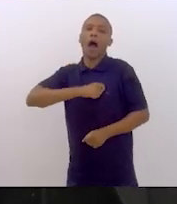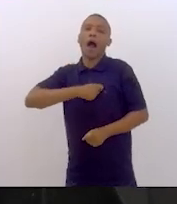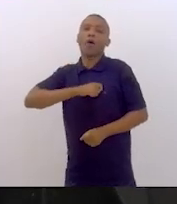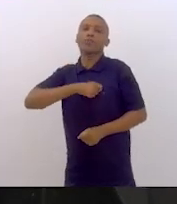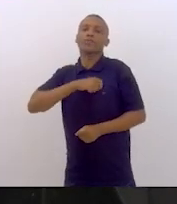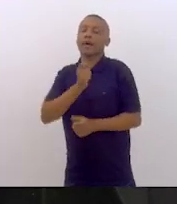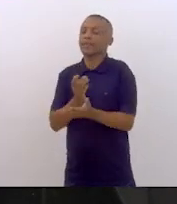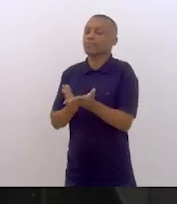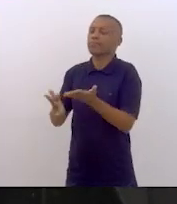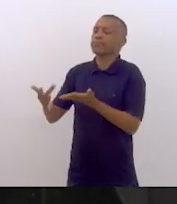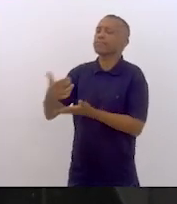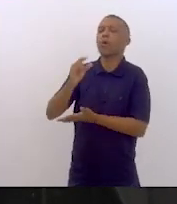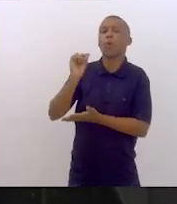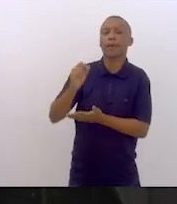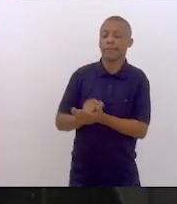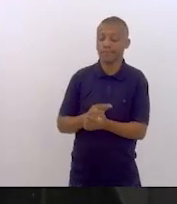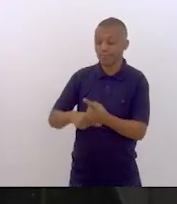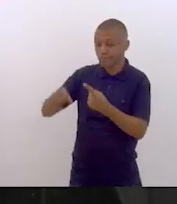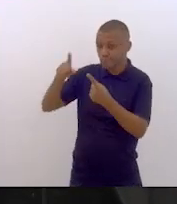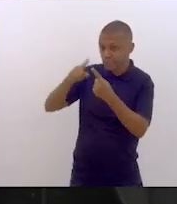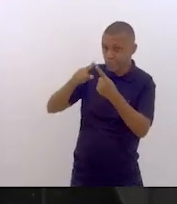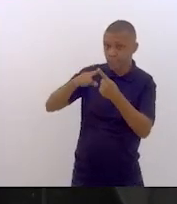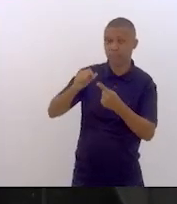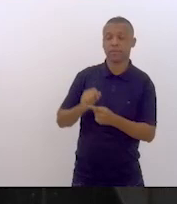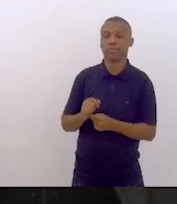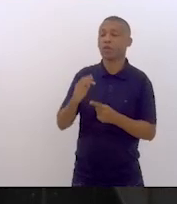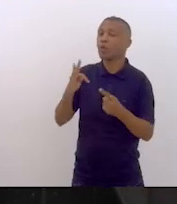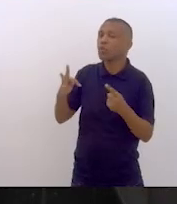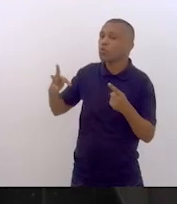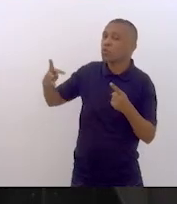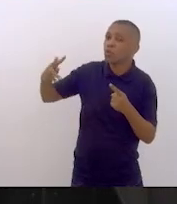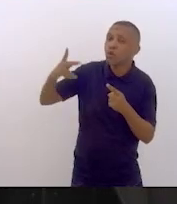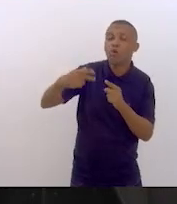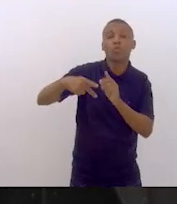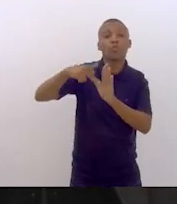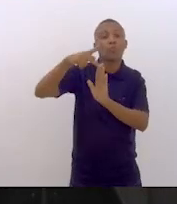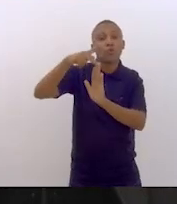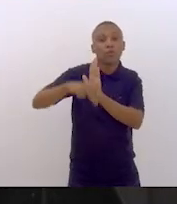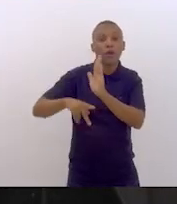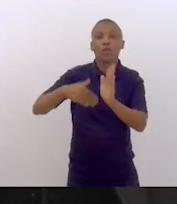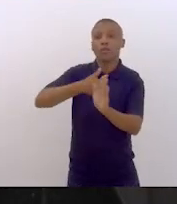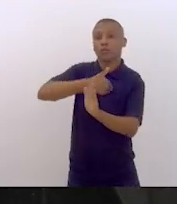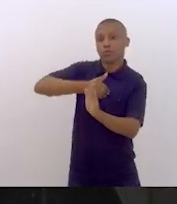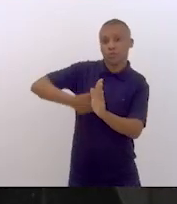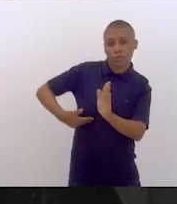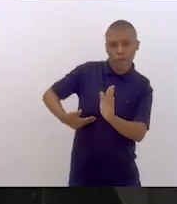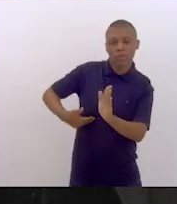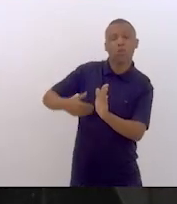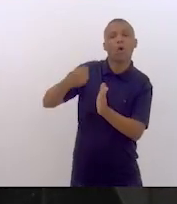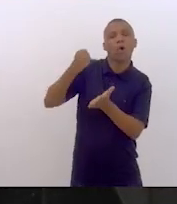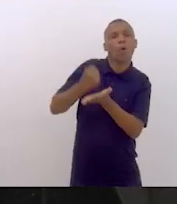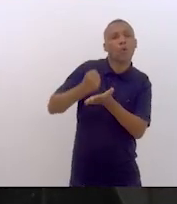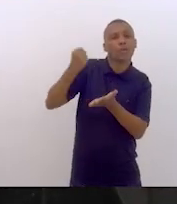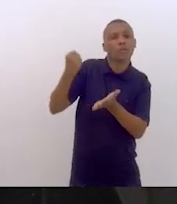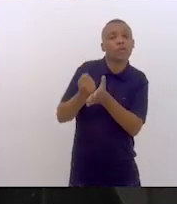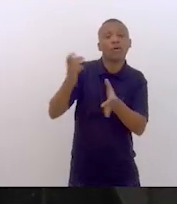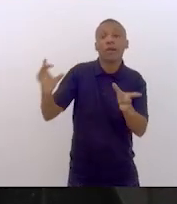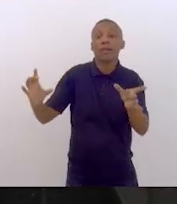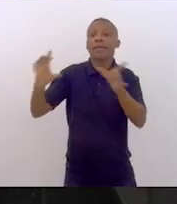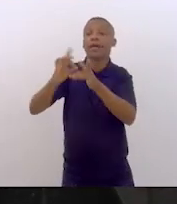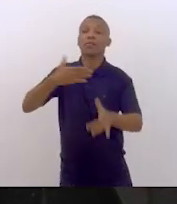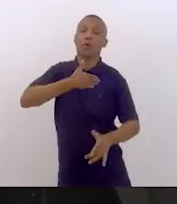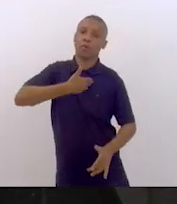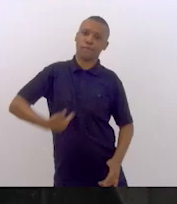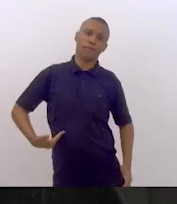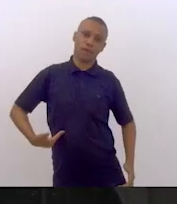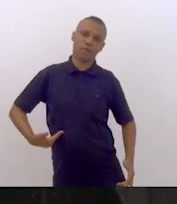um todos os projetos que o estado contratou pelo poder executivo